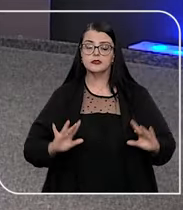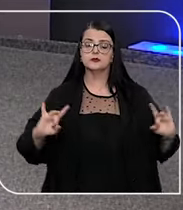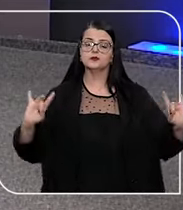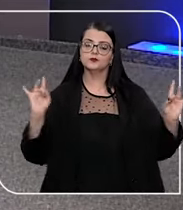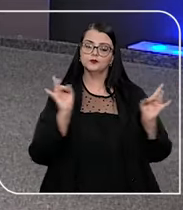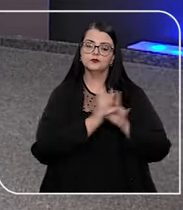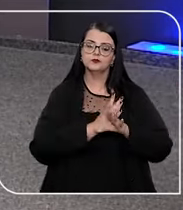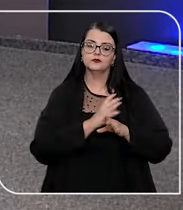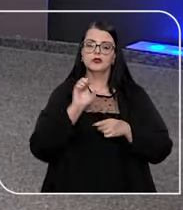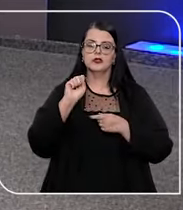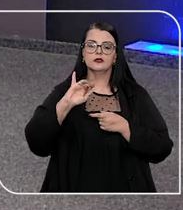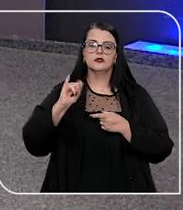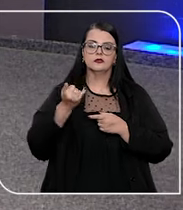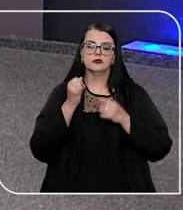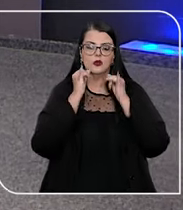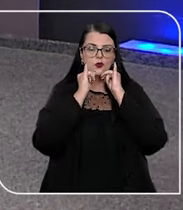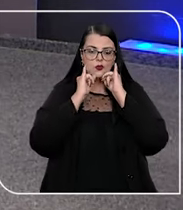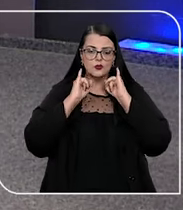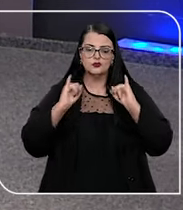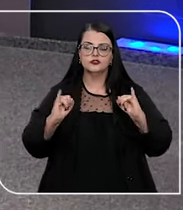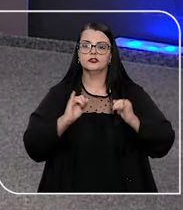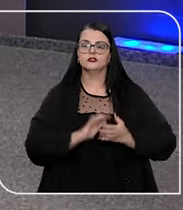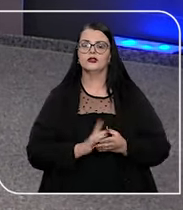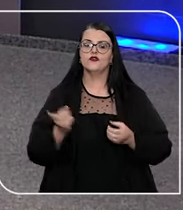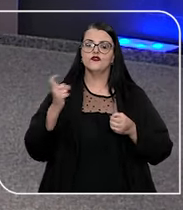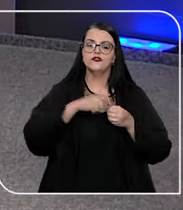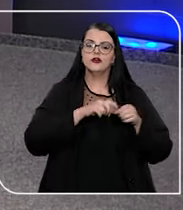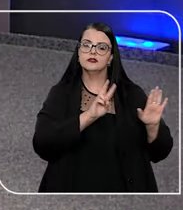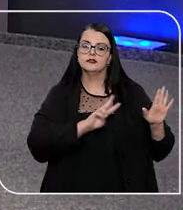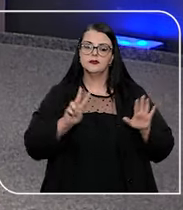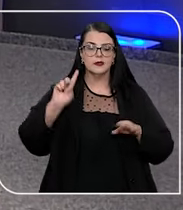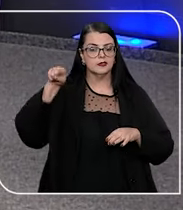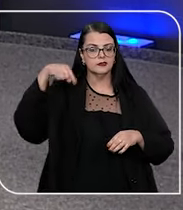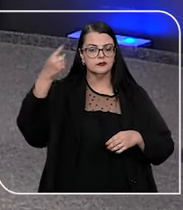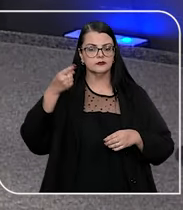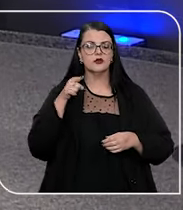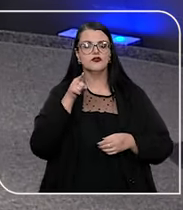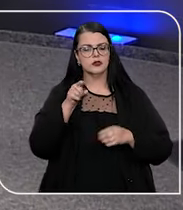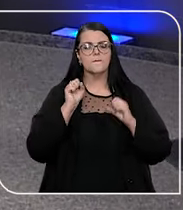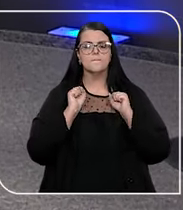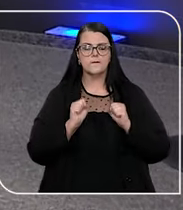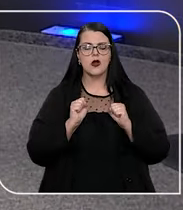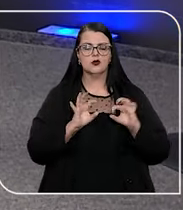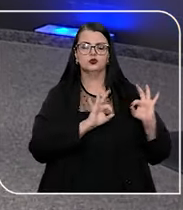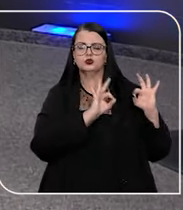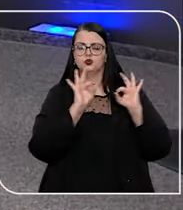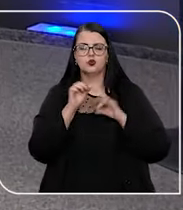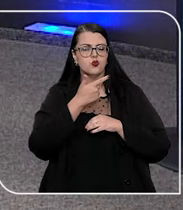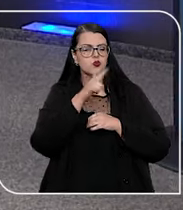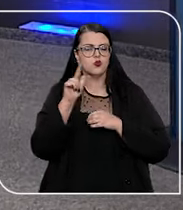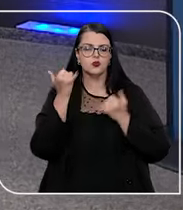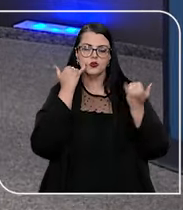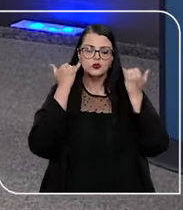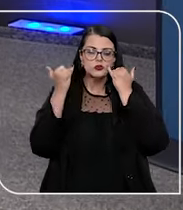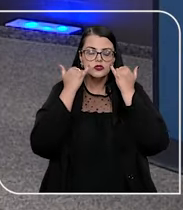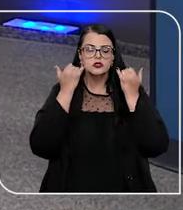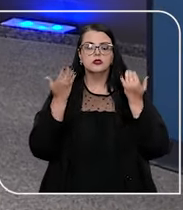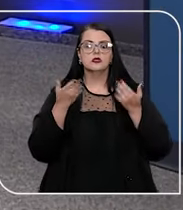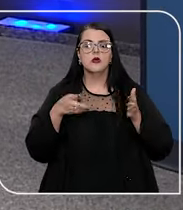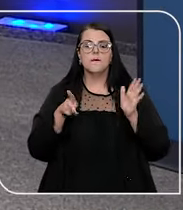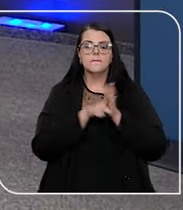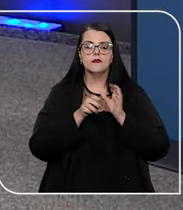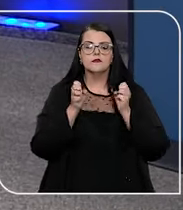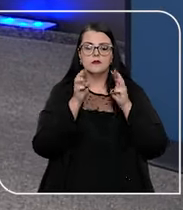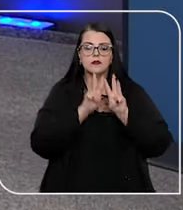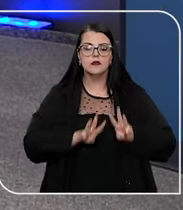assim a gente vai Encerrando o STJ notícias que volta a semana que vem mas você pode acompanhar outras informações